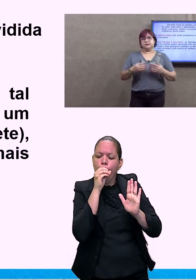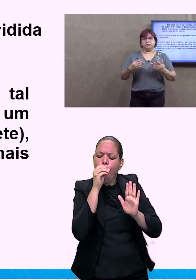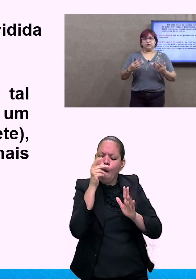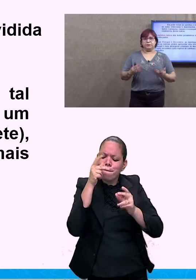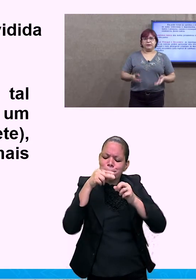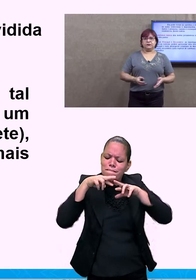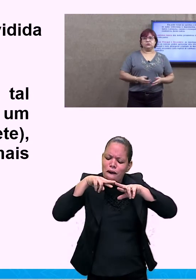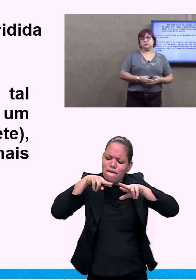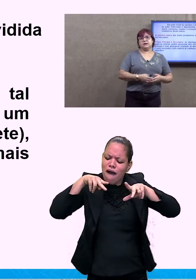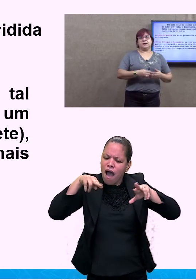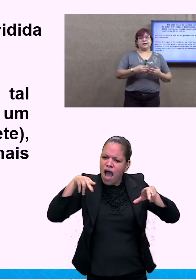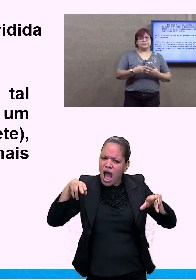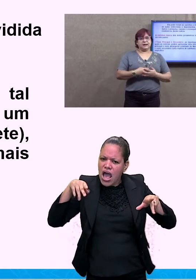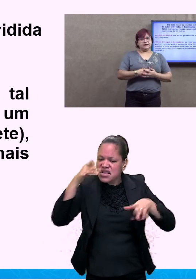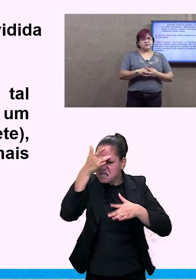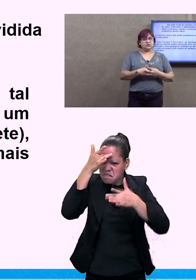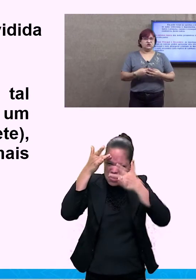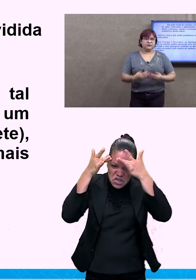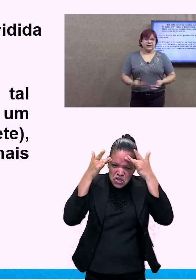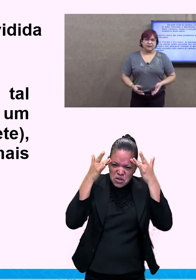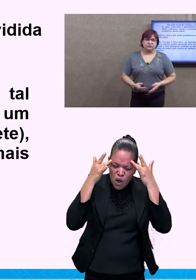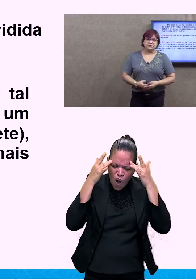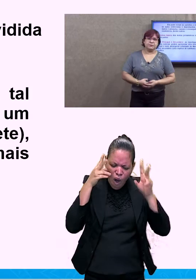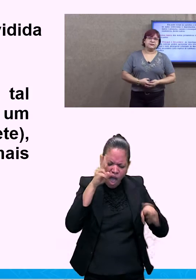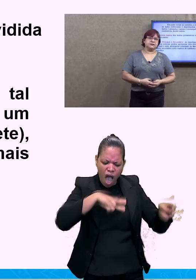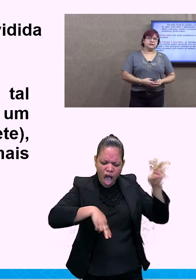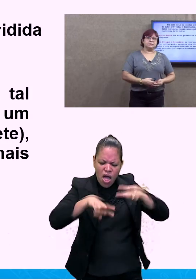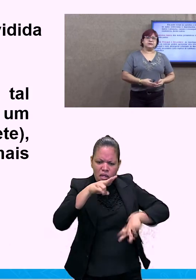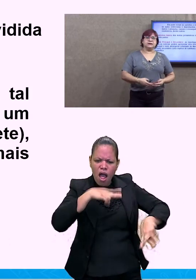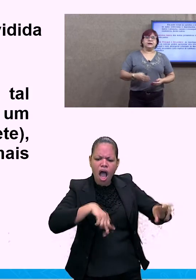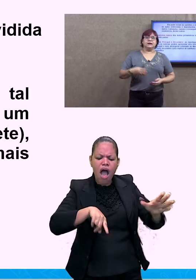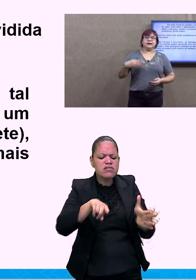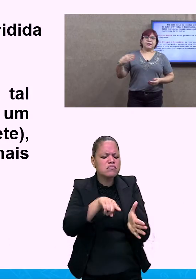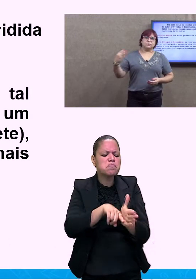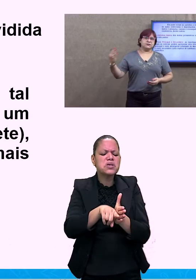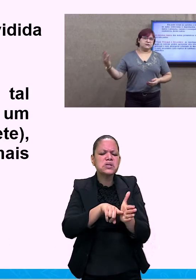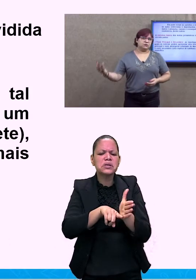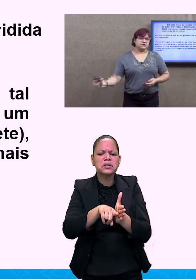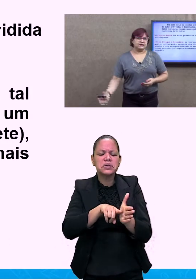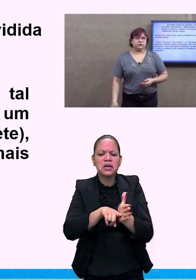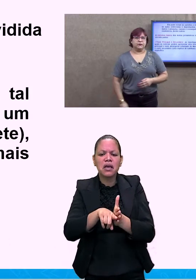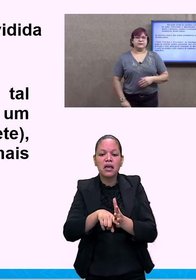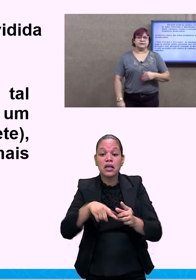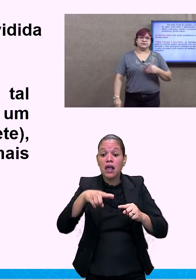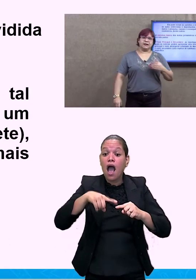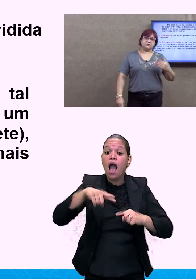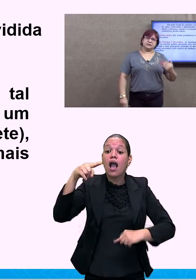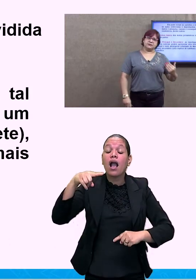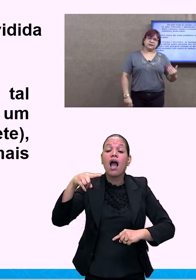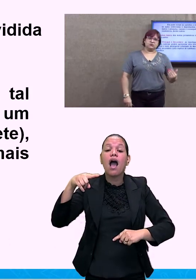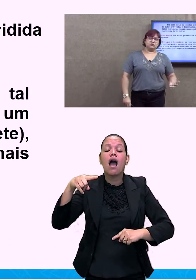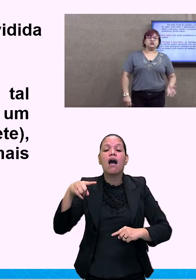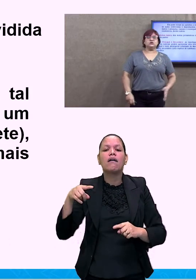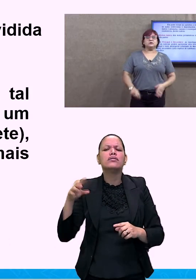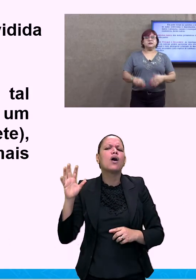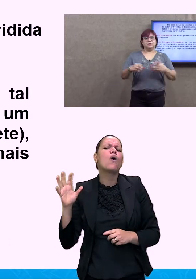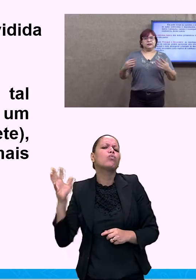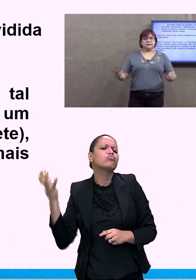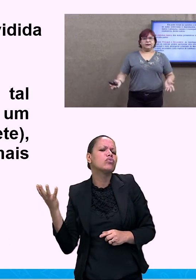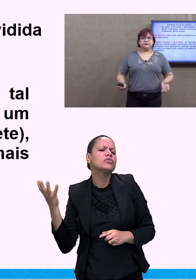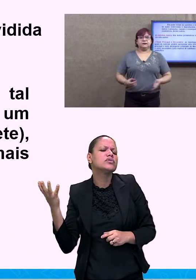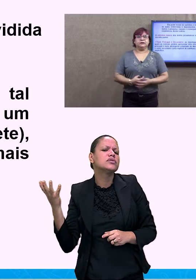entrevistas e depoimentos, análises de dados e pesquisa, causas e consequências, dados